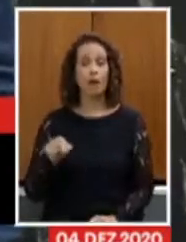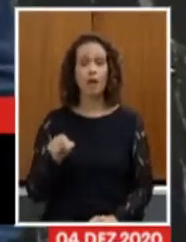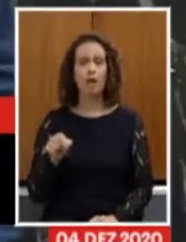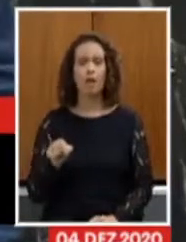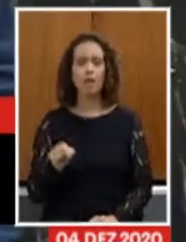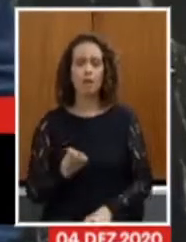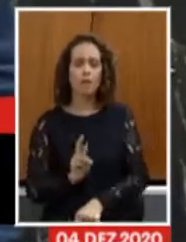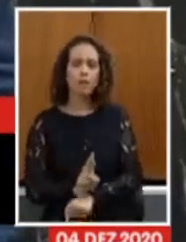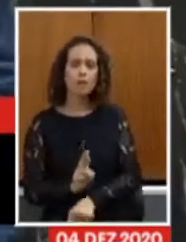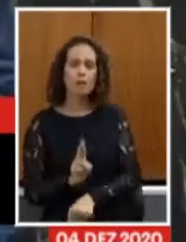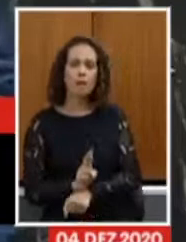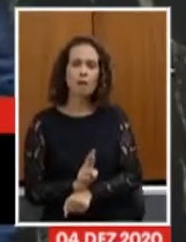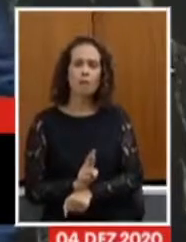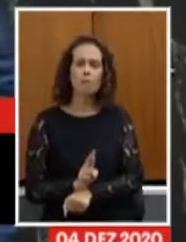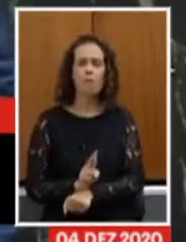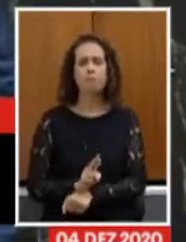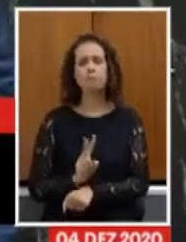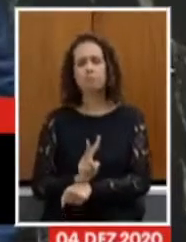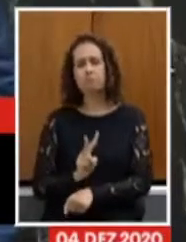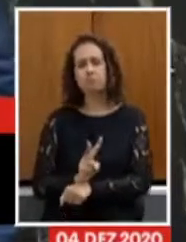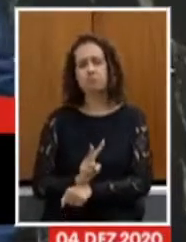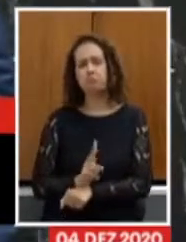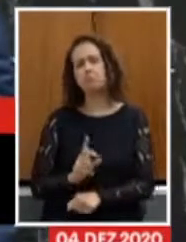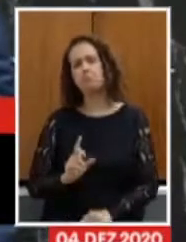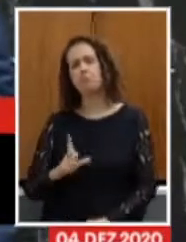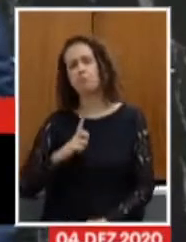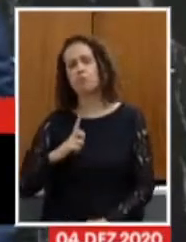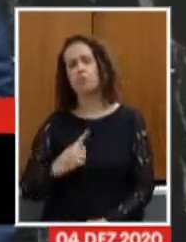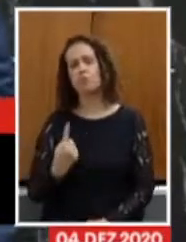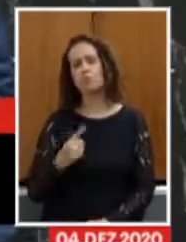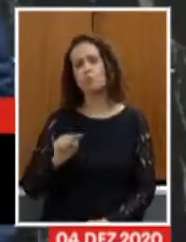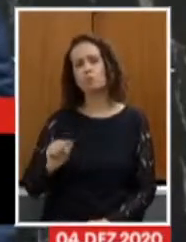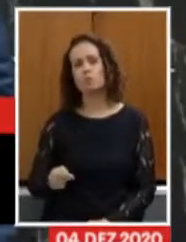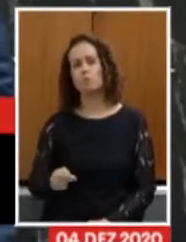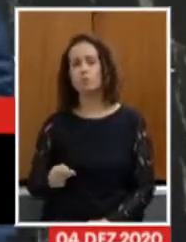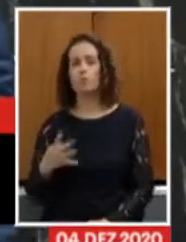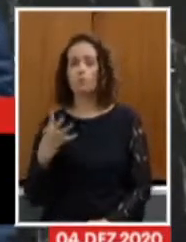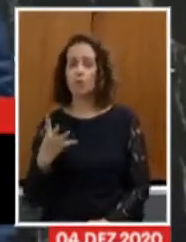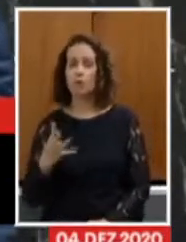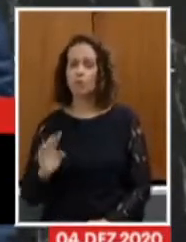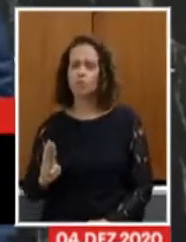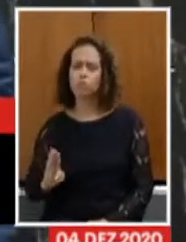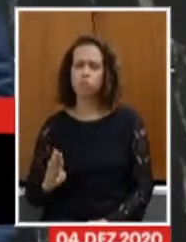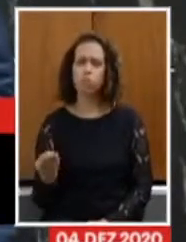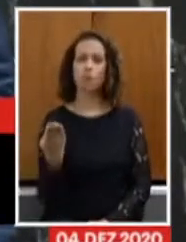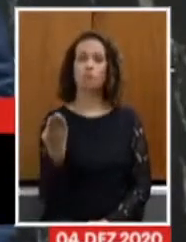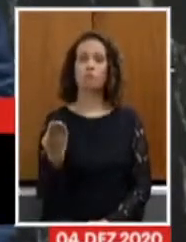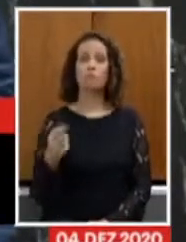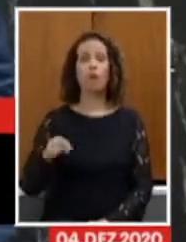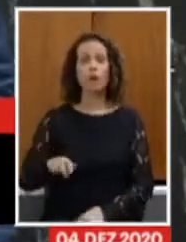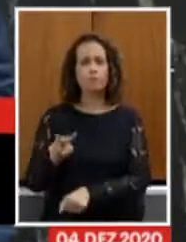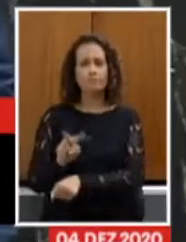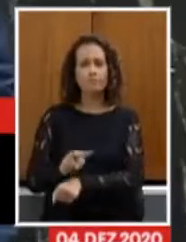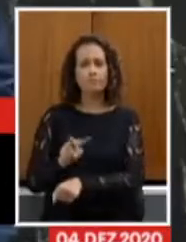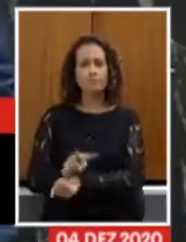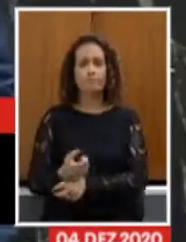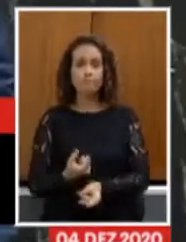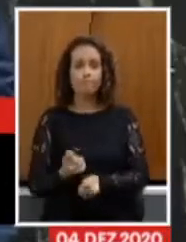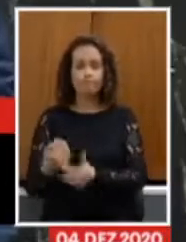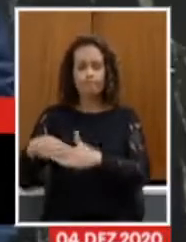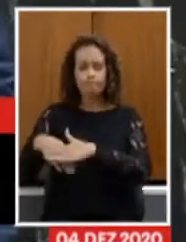reserva contém apenas 1,04 bilhão. Esta reserva está sendo